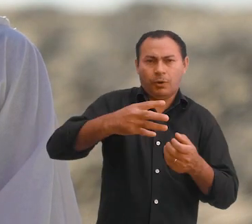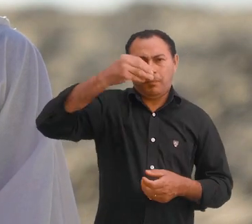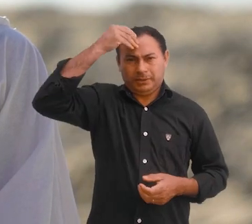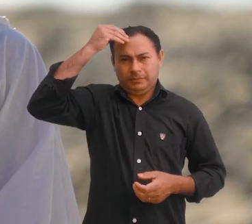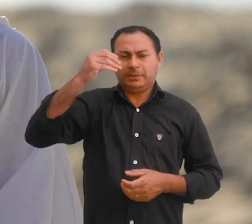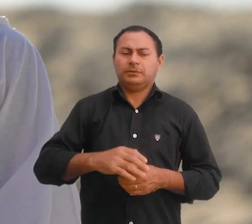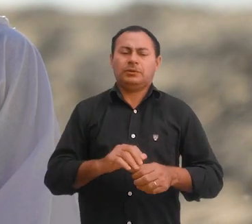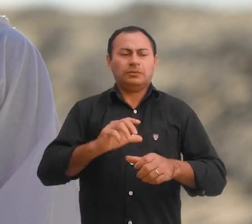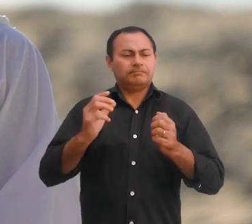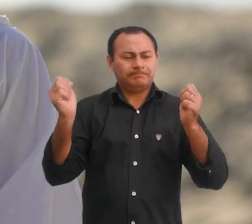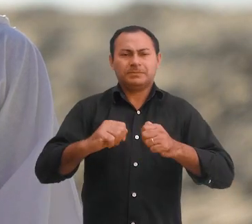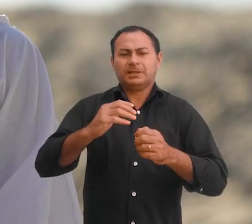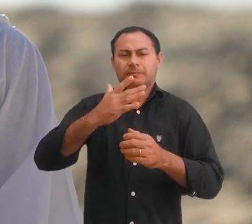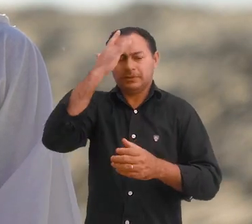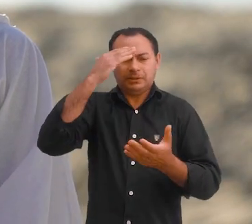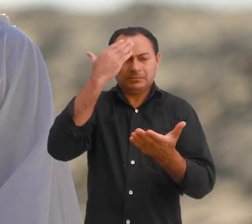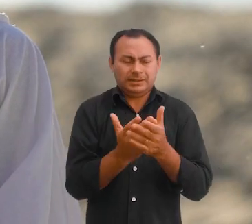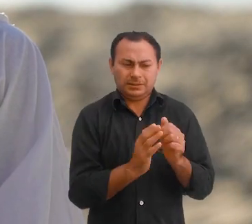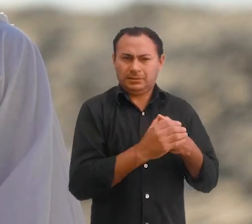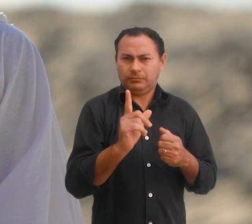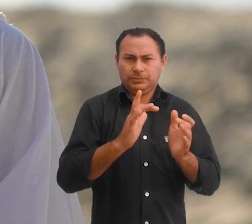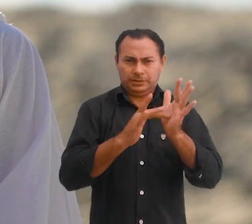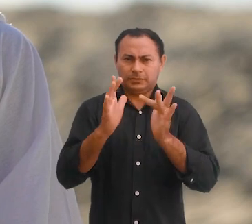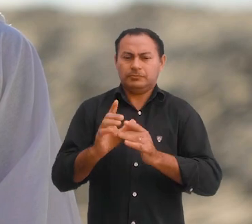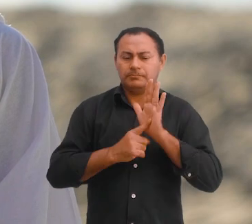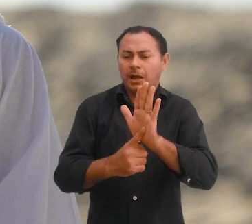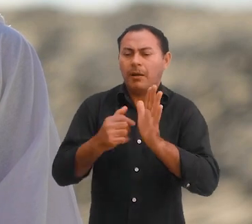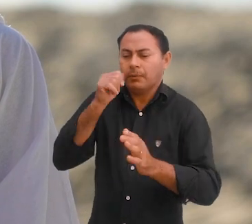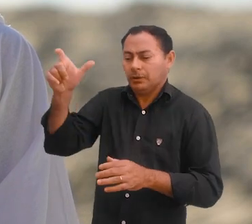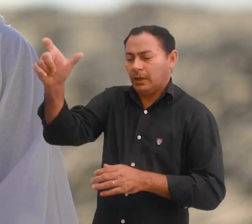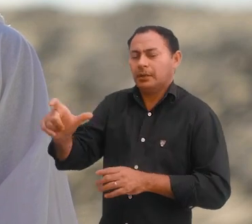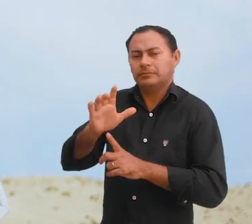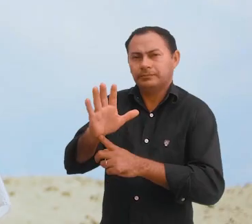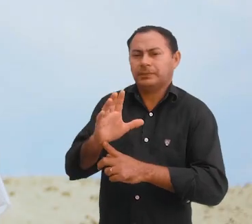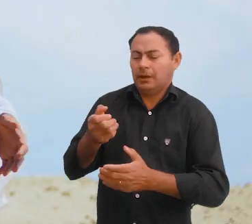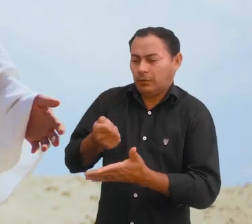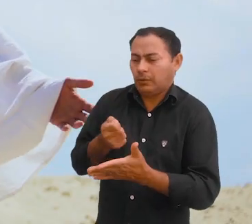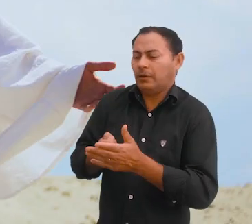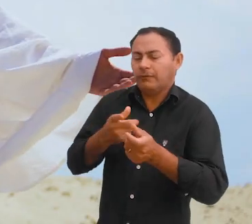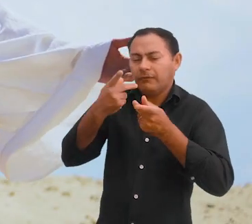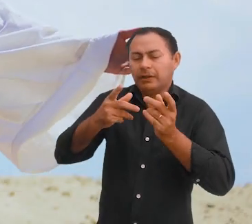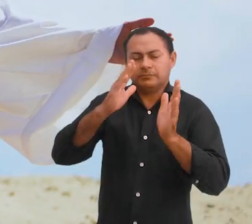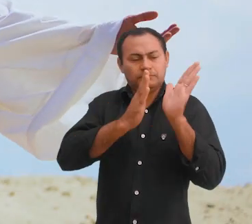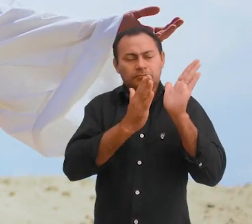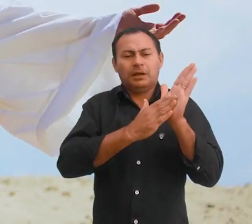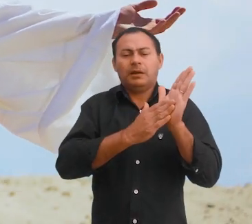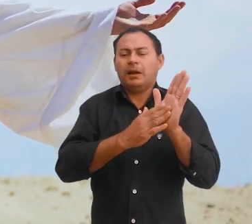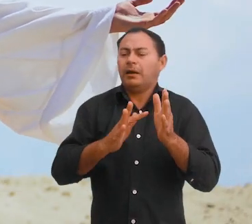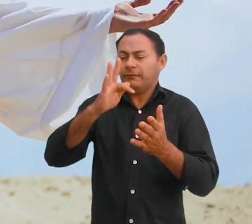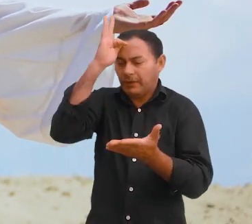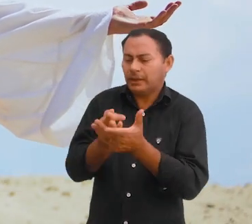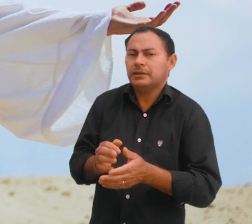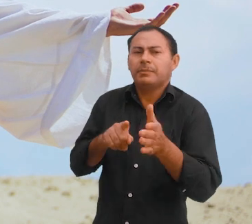tornou impossível a existência do crente secreto. Jesus expôs a mulher ao público e a forçou a professar sua fé